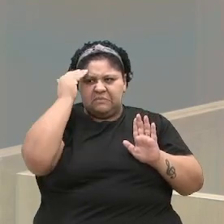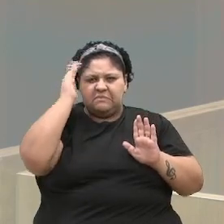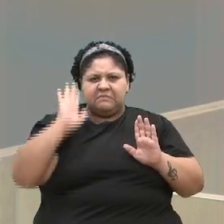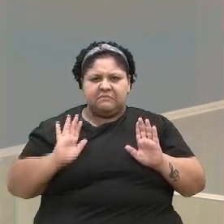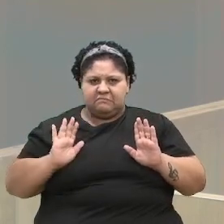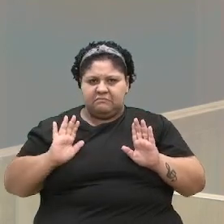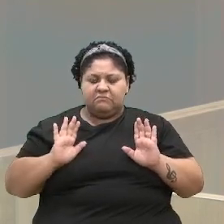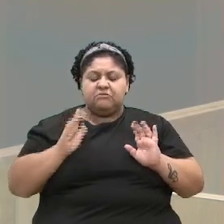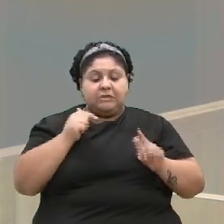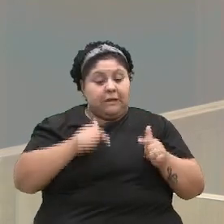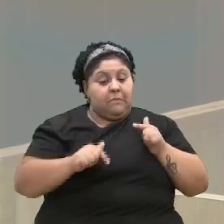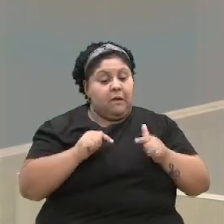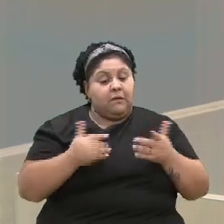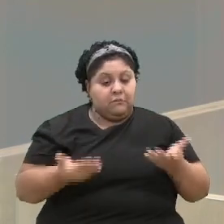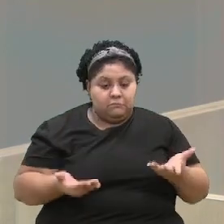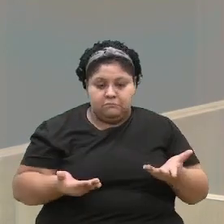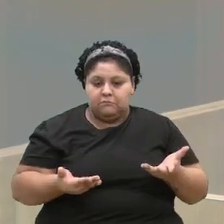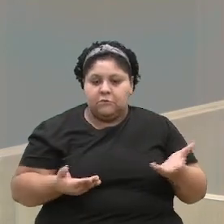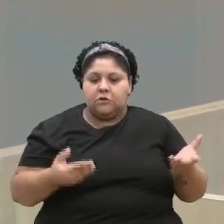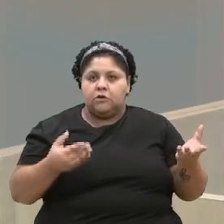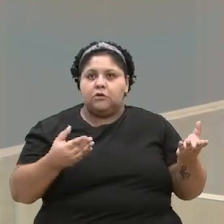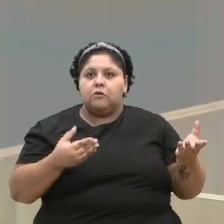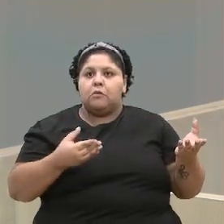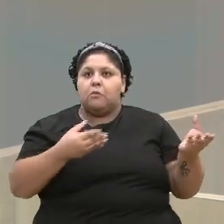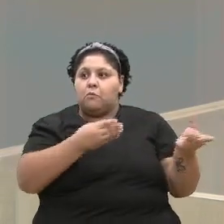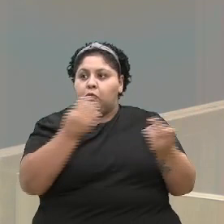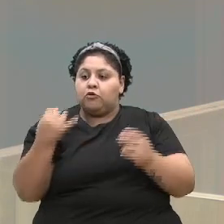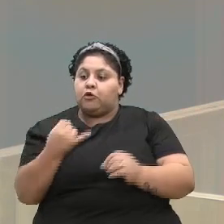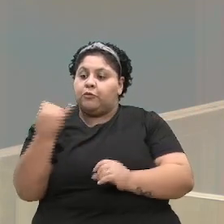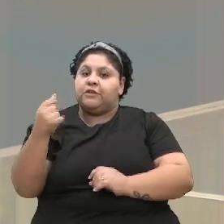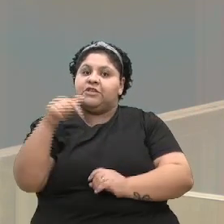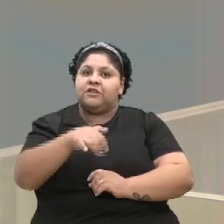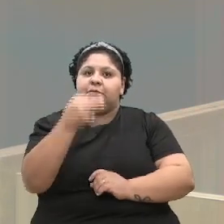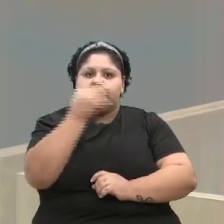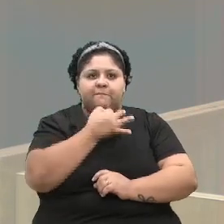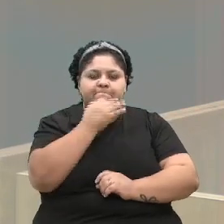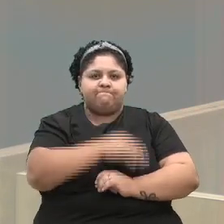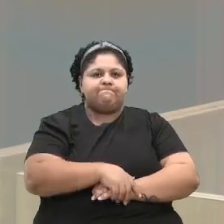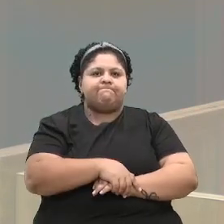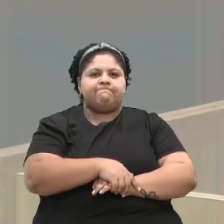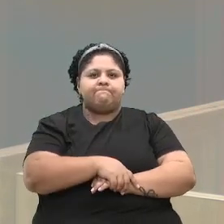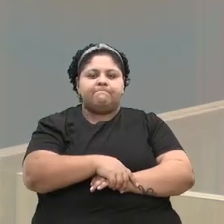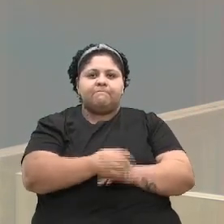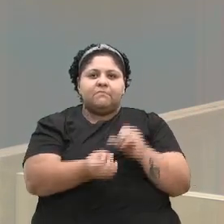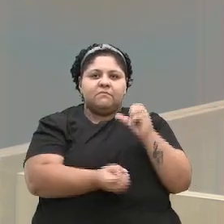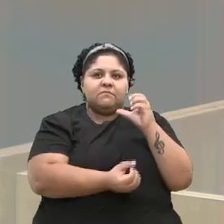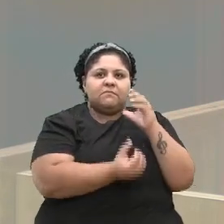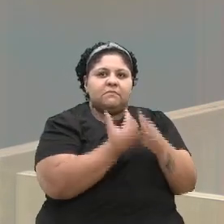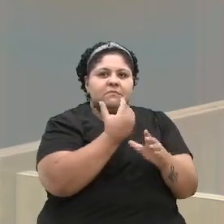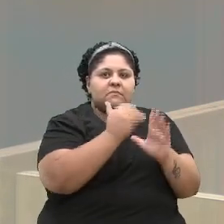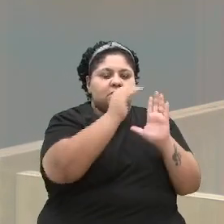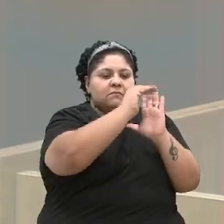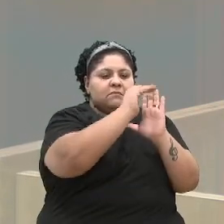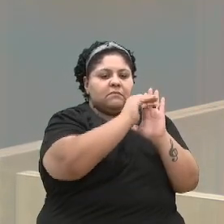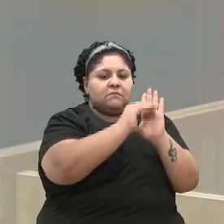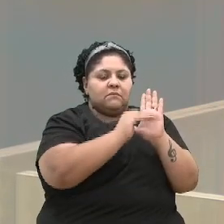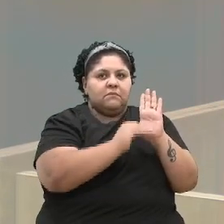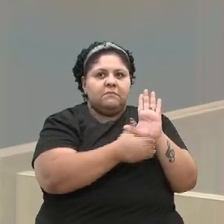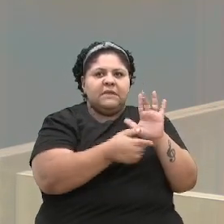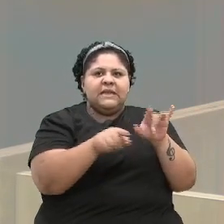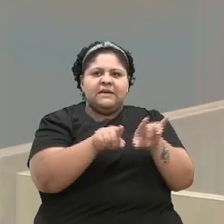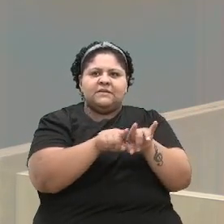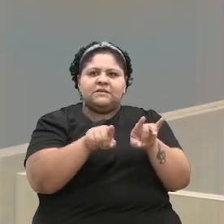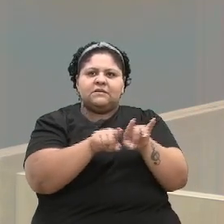de trabalho, seria muito importante para Caxias do Sul, que é instituir o programa das milhas solidárias